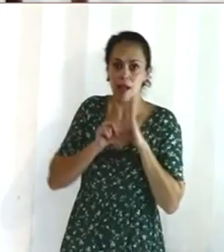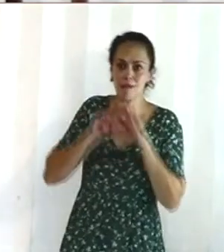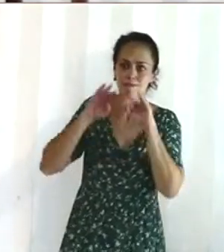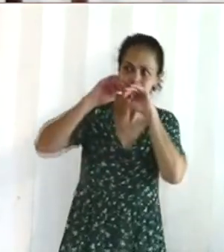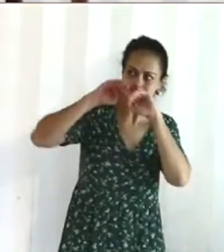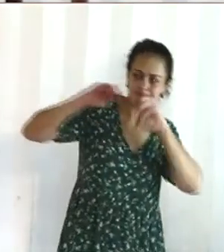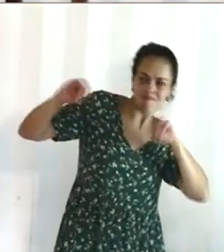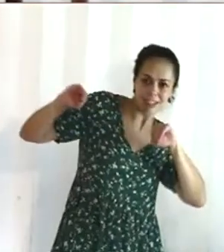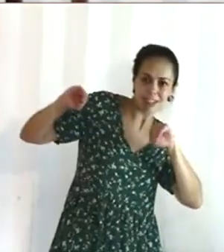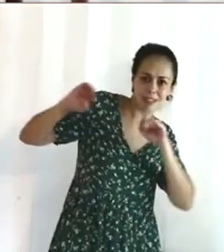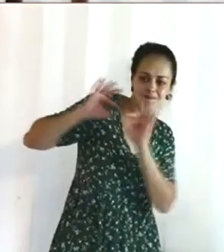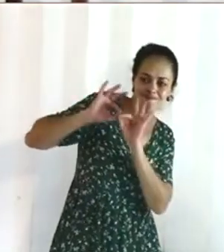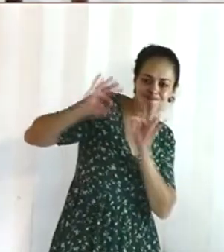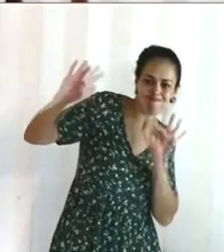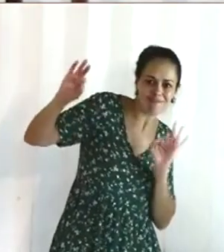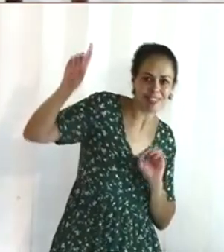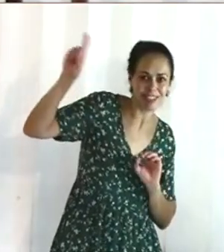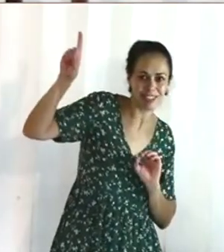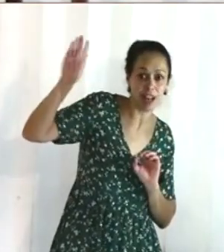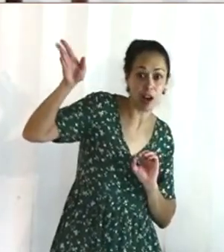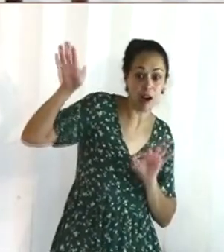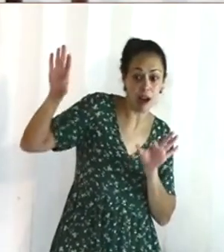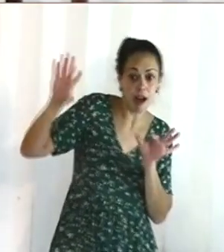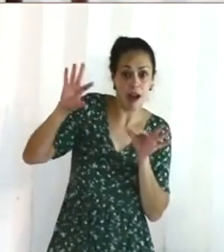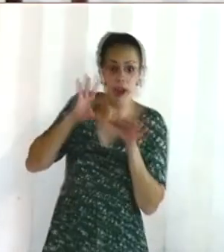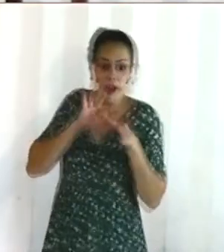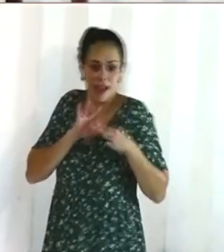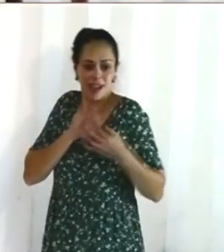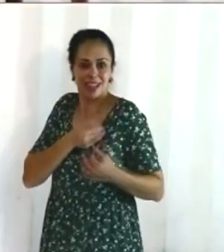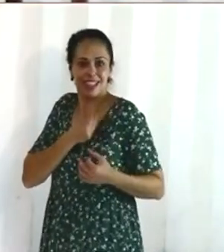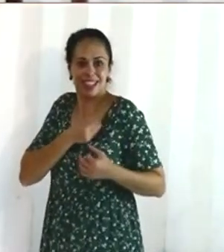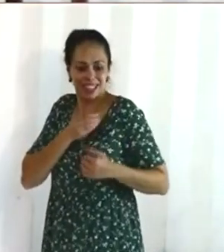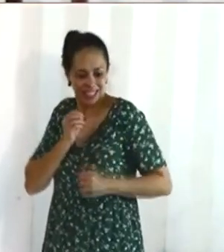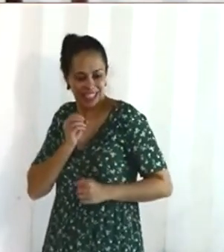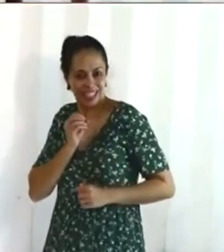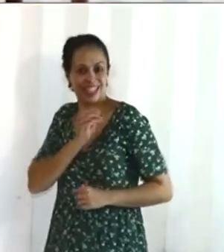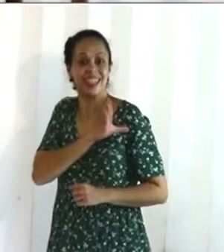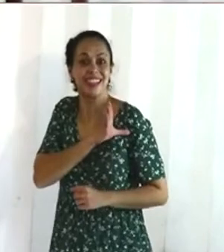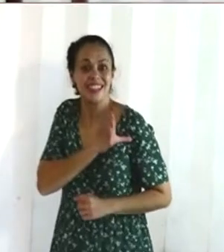poder desenhar o tamanho dessa alegria, mas vou poder dizer para você: